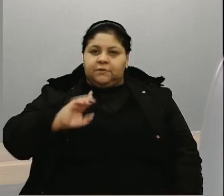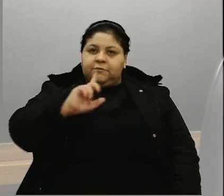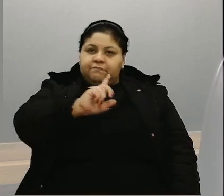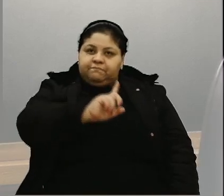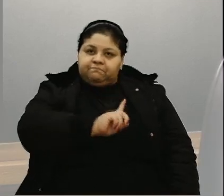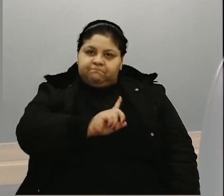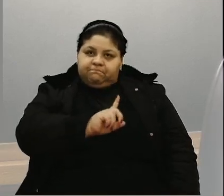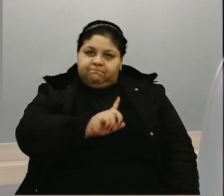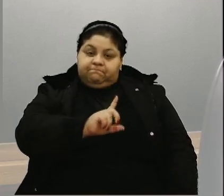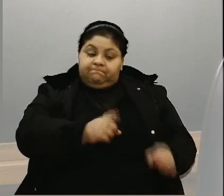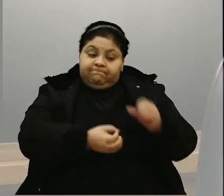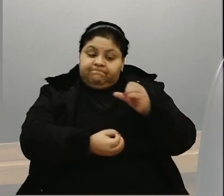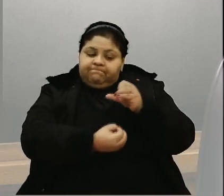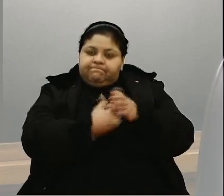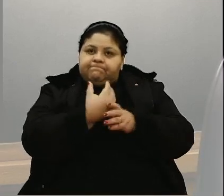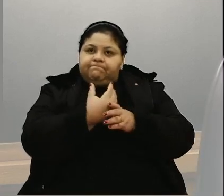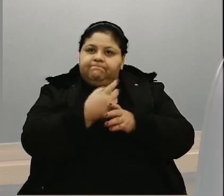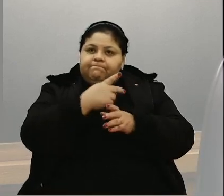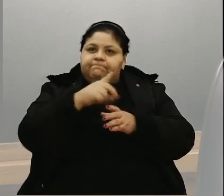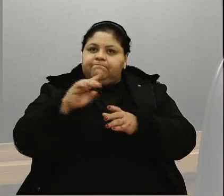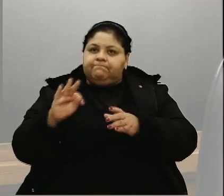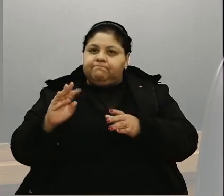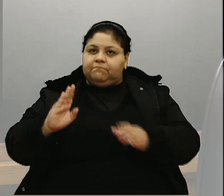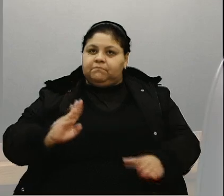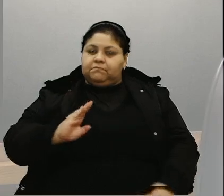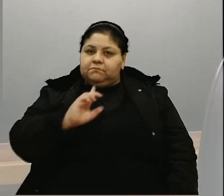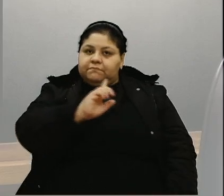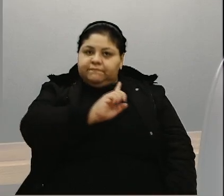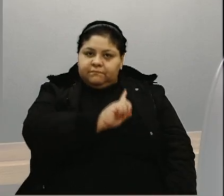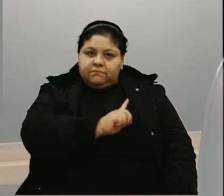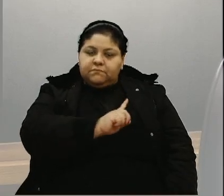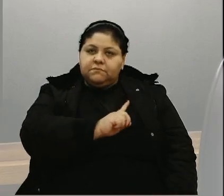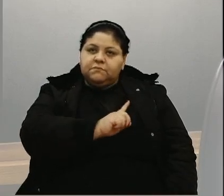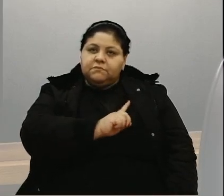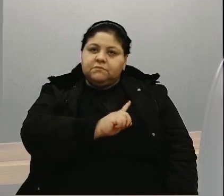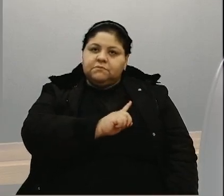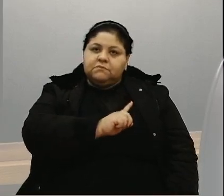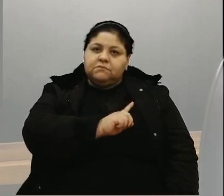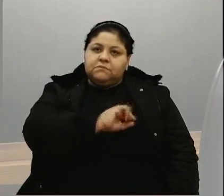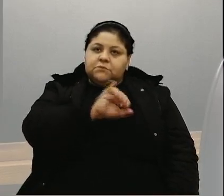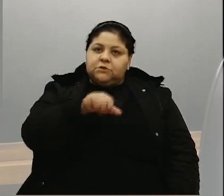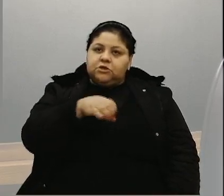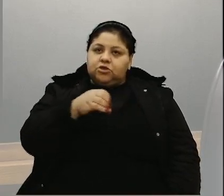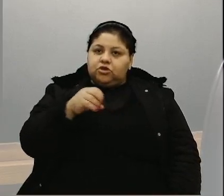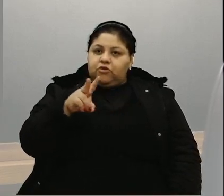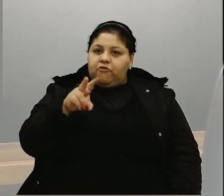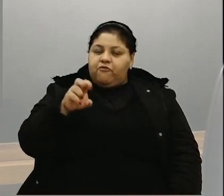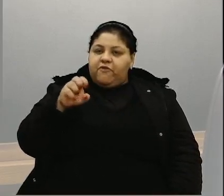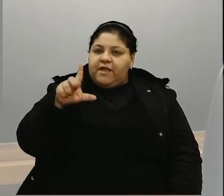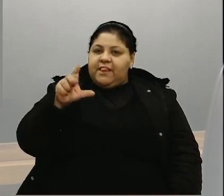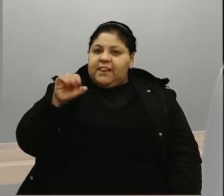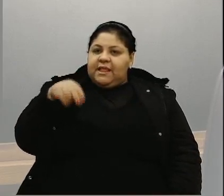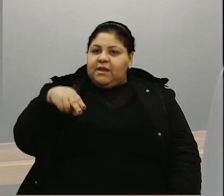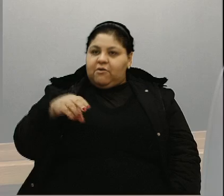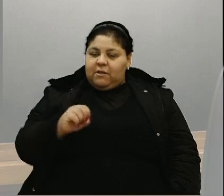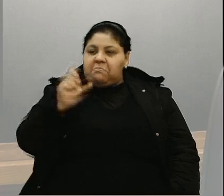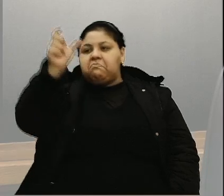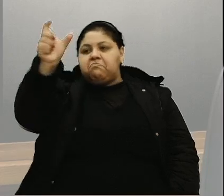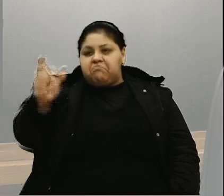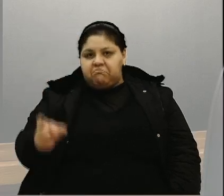dos fundadores do PT de Bento, o Juvelino. Ele foi uma